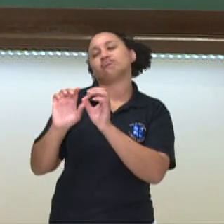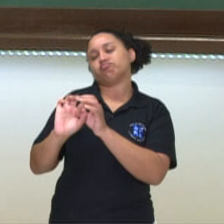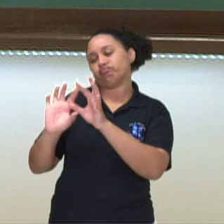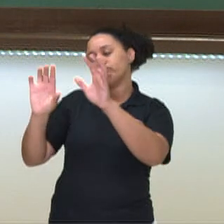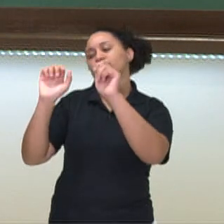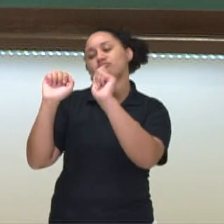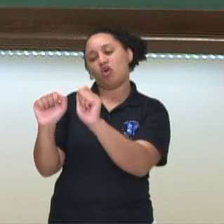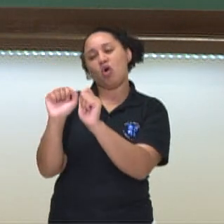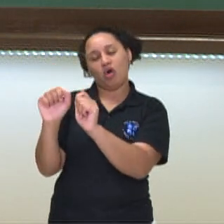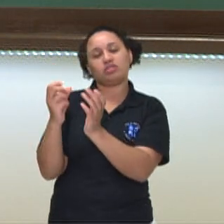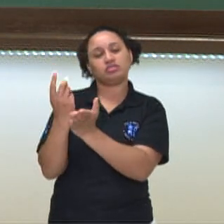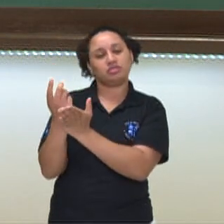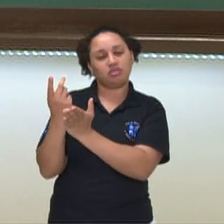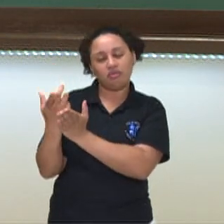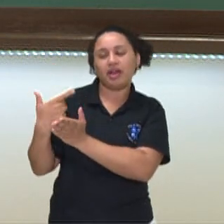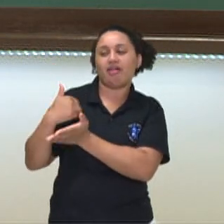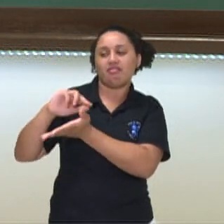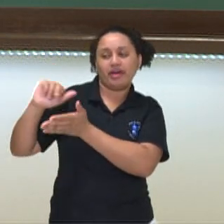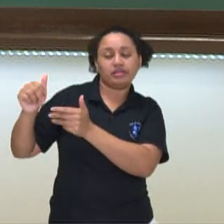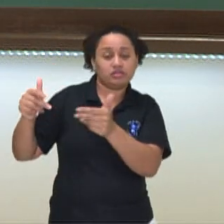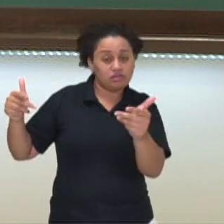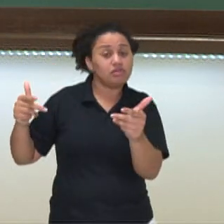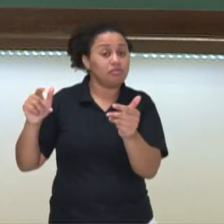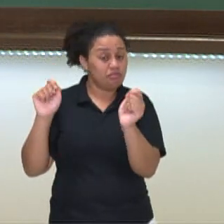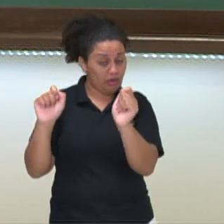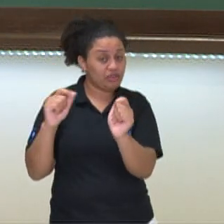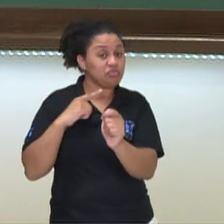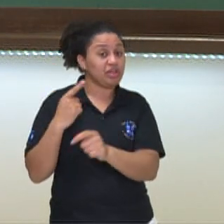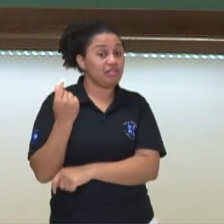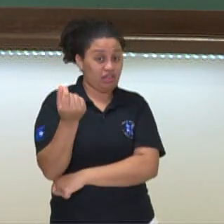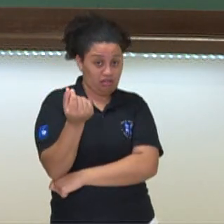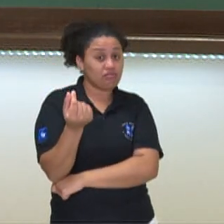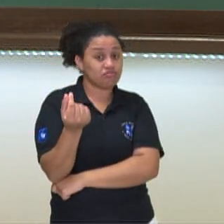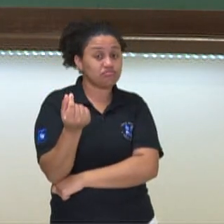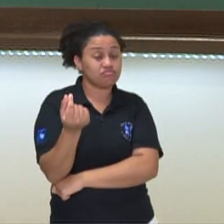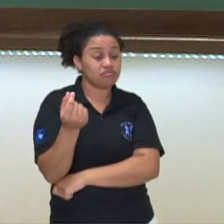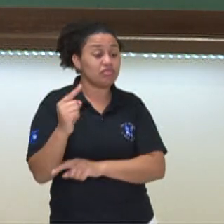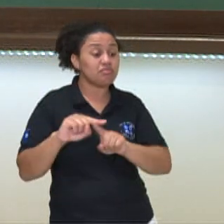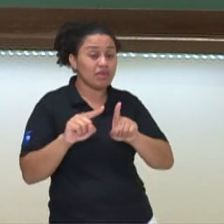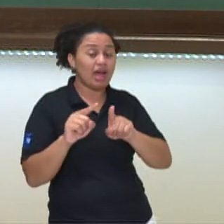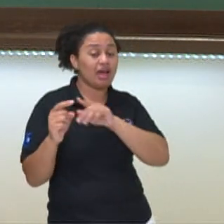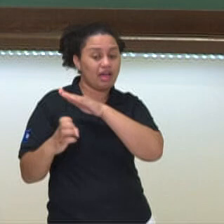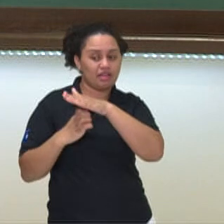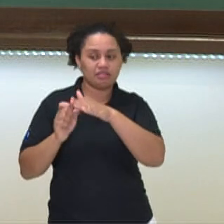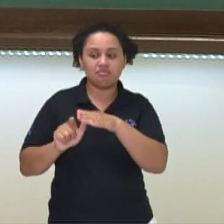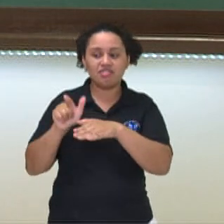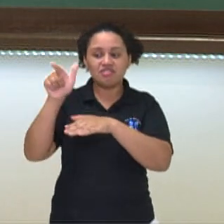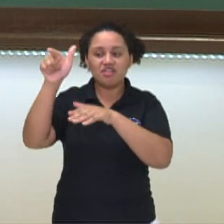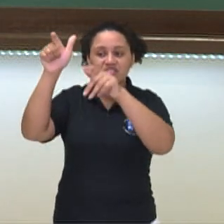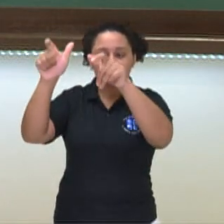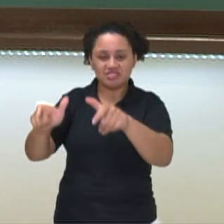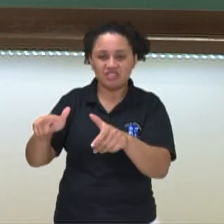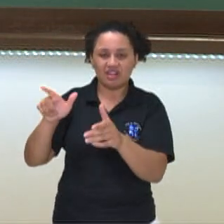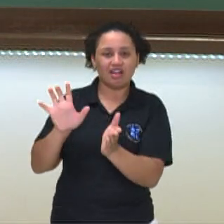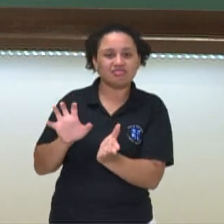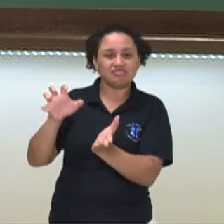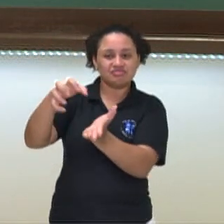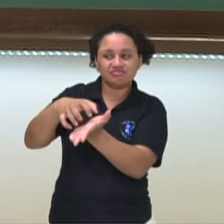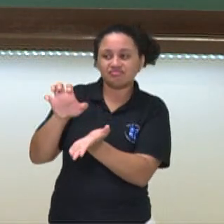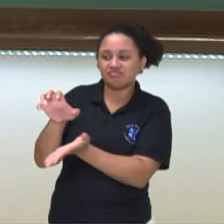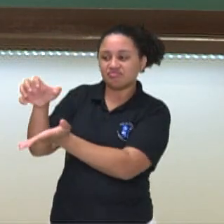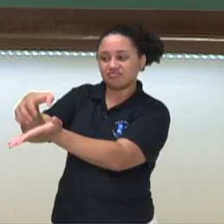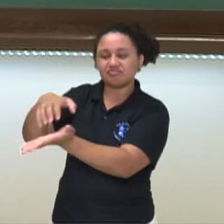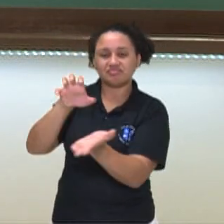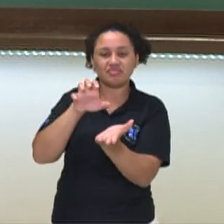grande quantidade de serviços disponíveis por disporem de capital, as empresas vão estar lá, vão se estabelecer nesses lugares e vão